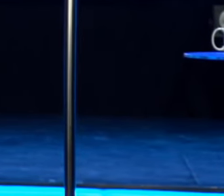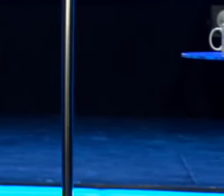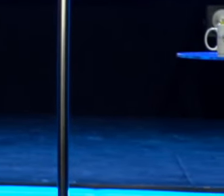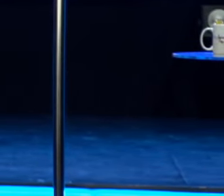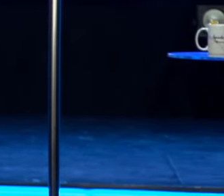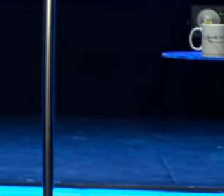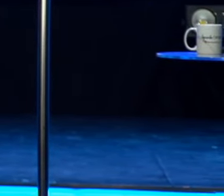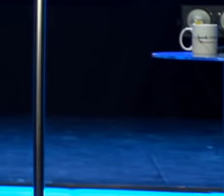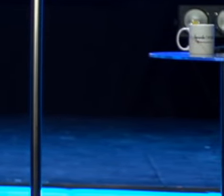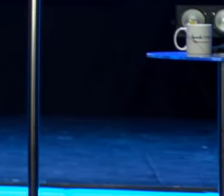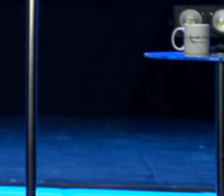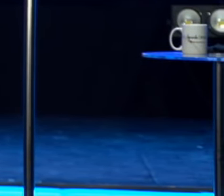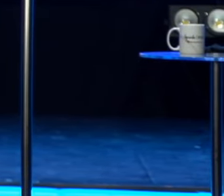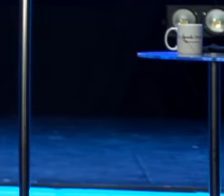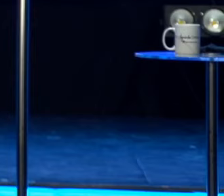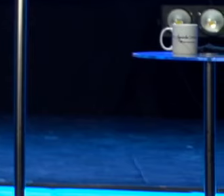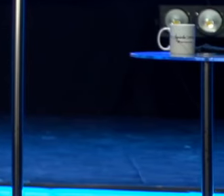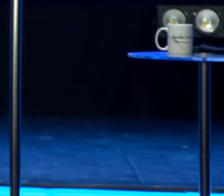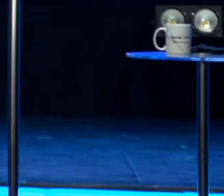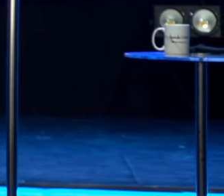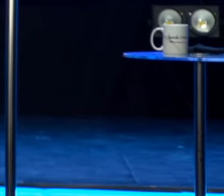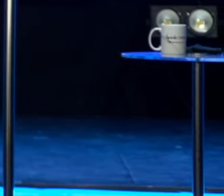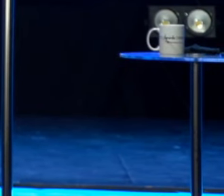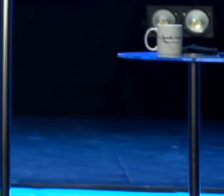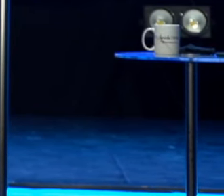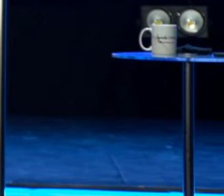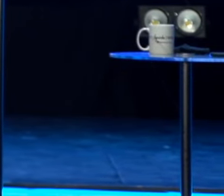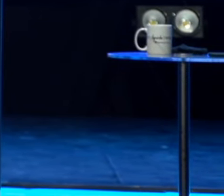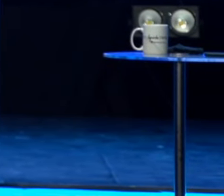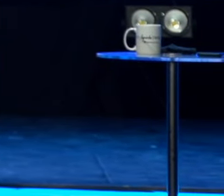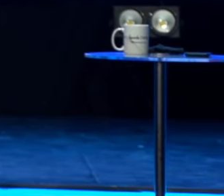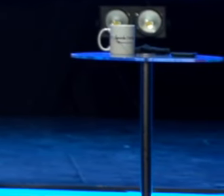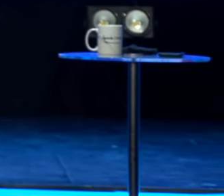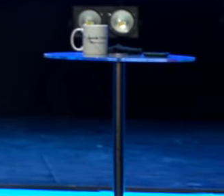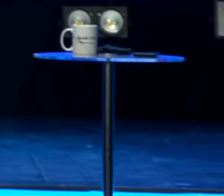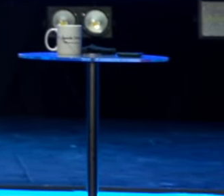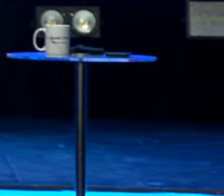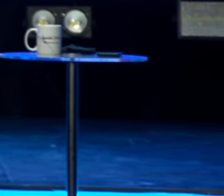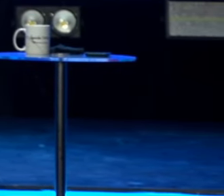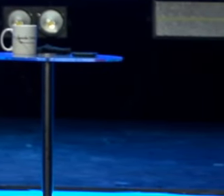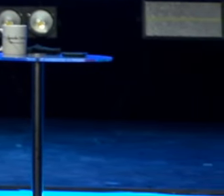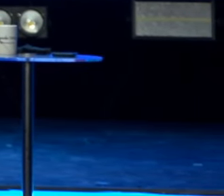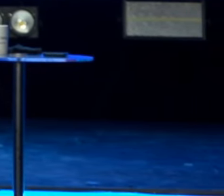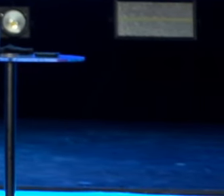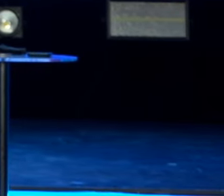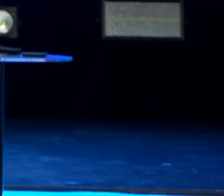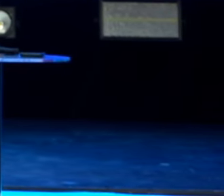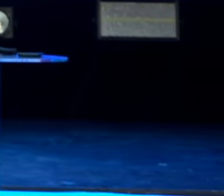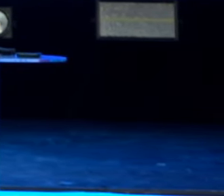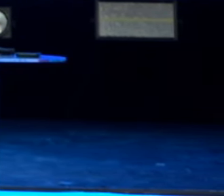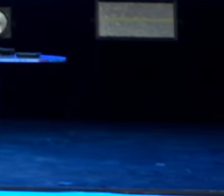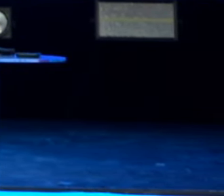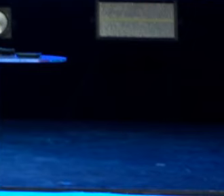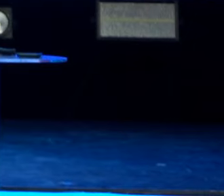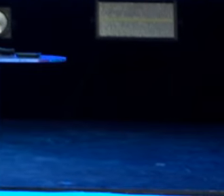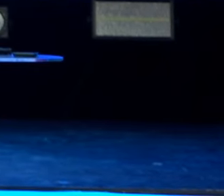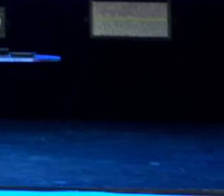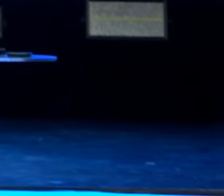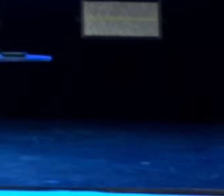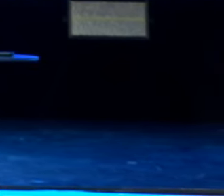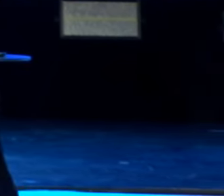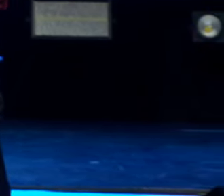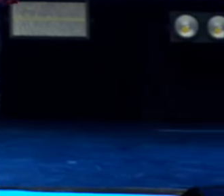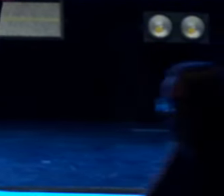sempre passava em frente a esse imóvel, eu não sou da cidade, mas minha esposa, ela é da cidade, a pastora Tamires está aqui, junto com a Lala, a Laurinha está ali, a